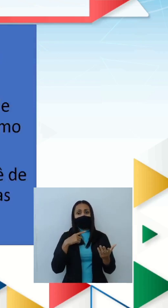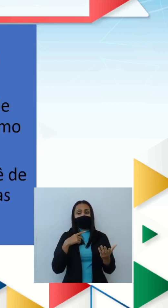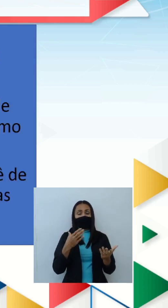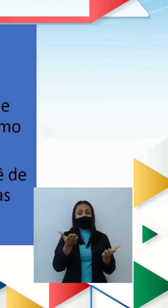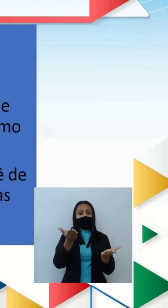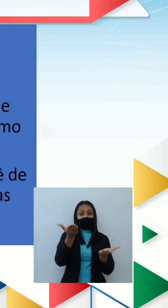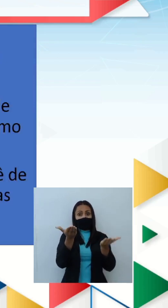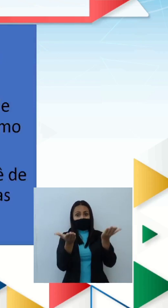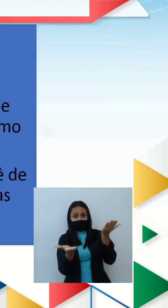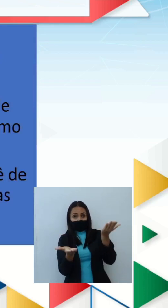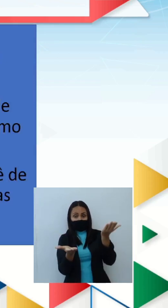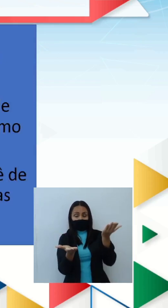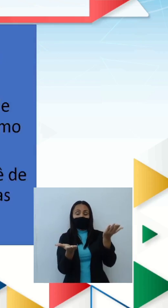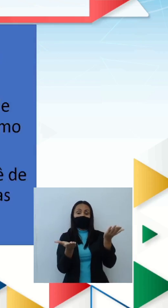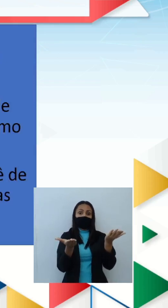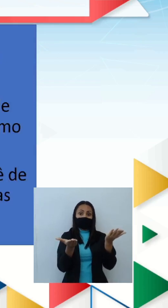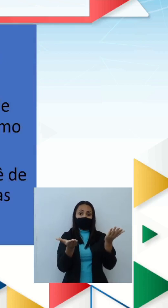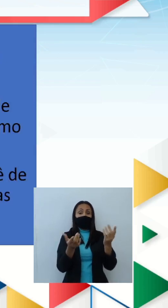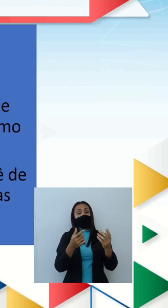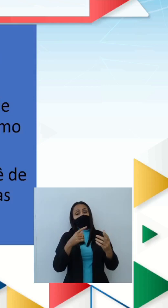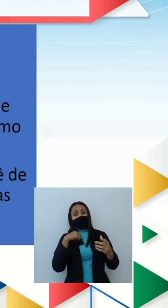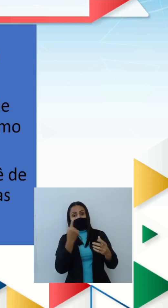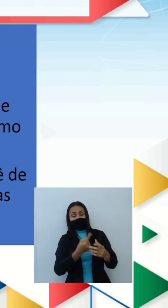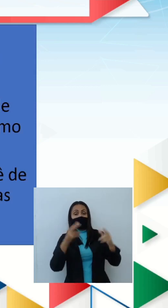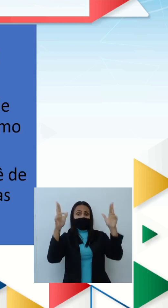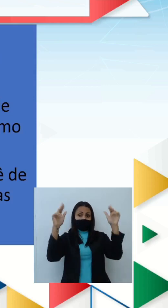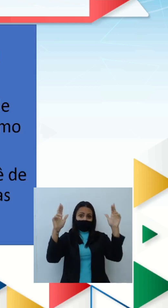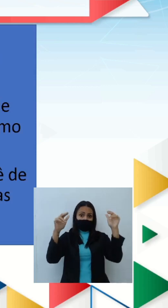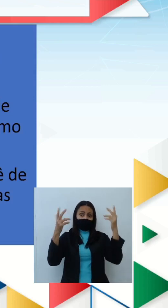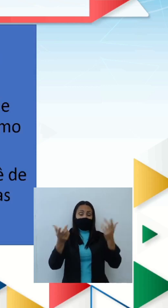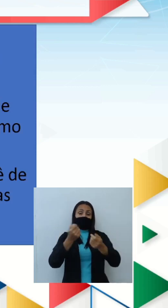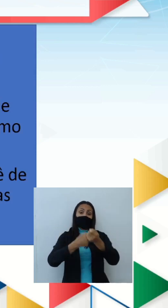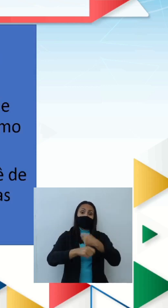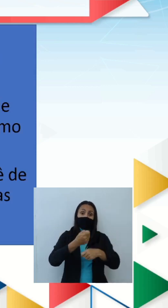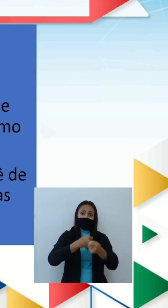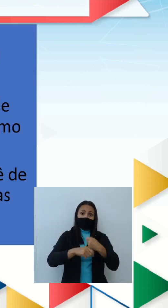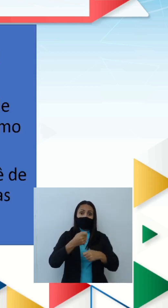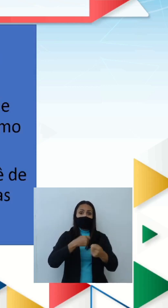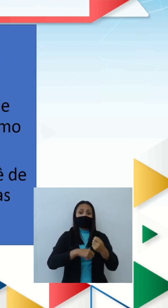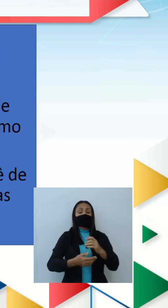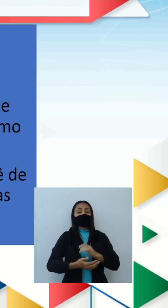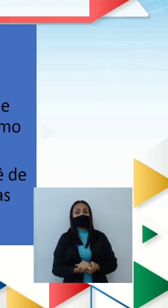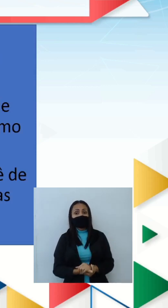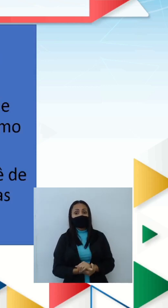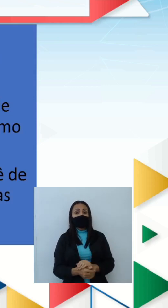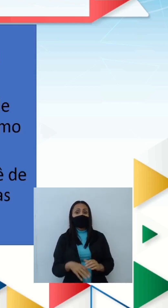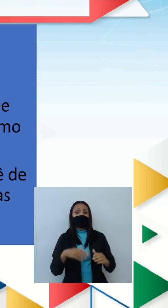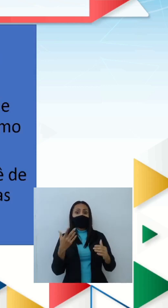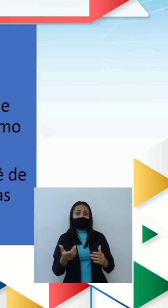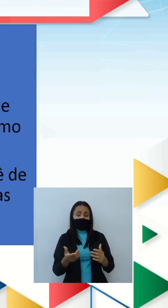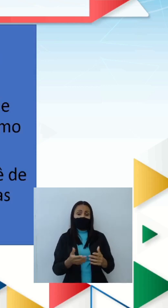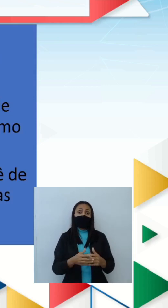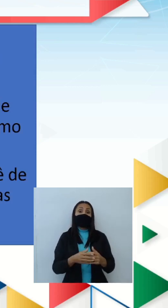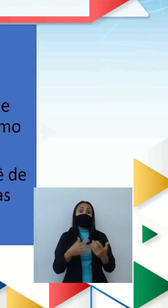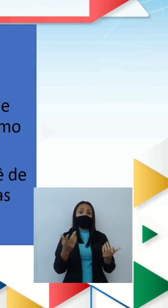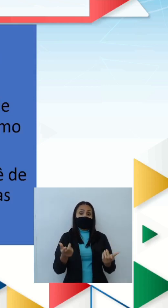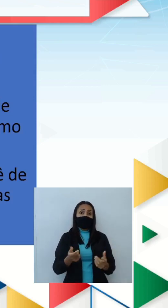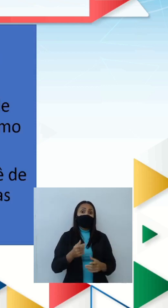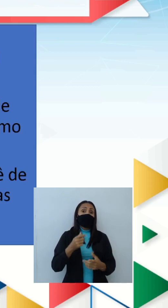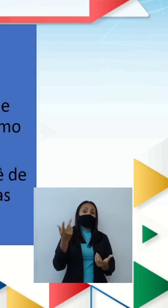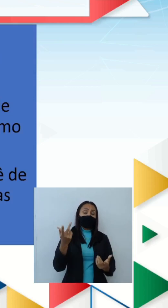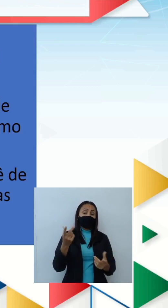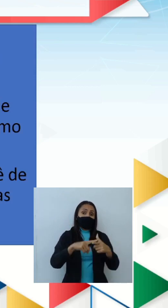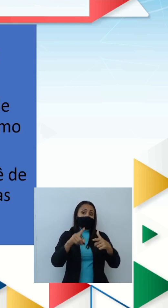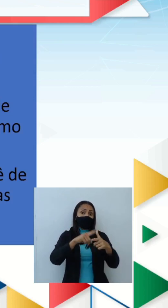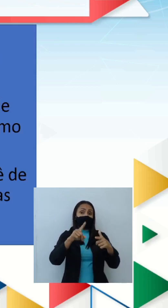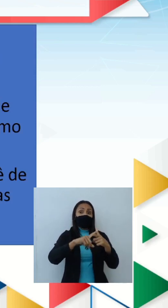desigualdade social, que também é chamada desigualdade econômica. Por quê? Porque ela vai agravar o problema social presente em todos os países